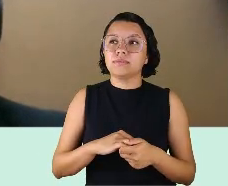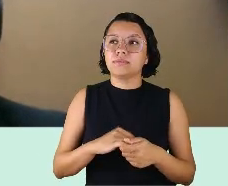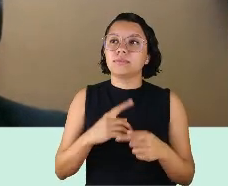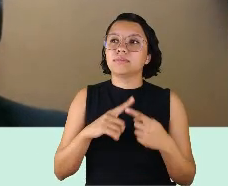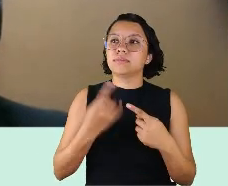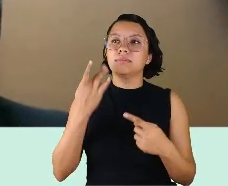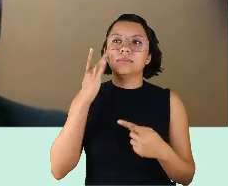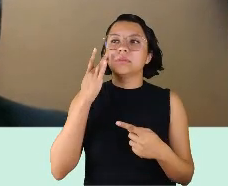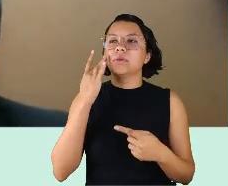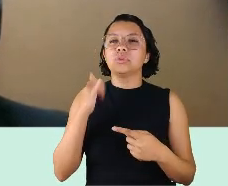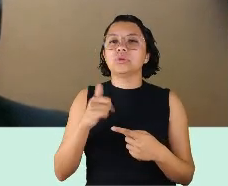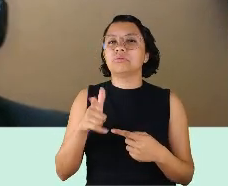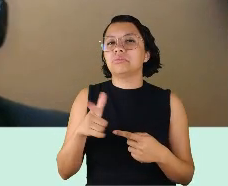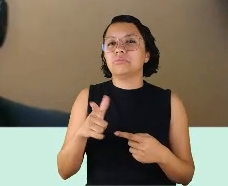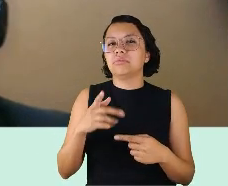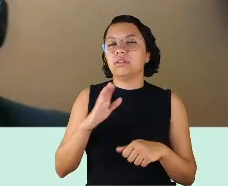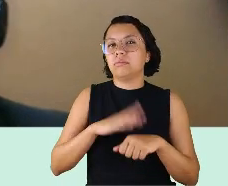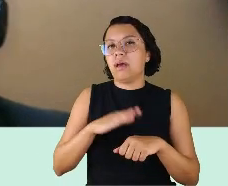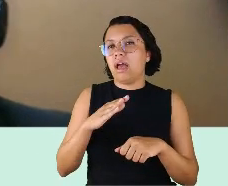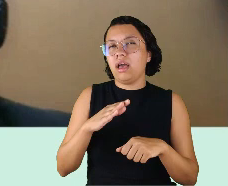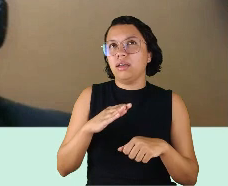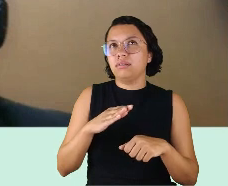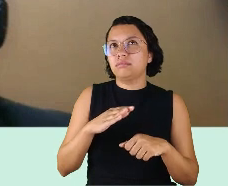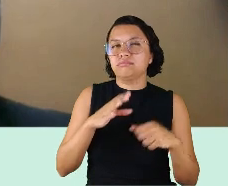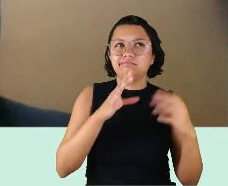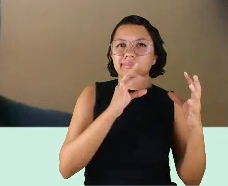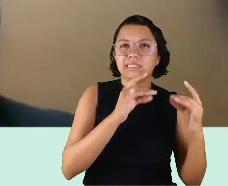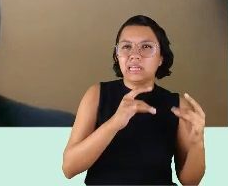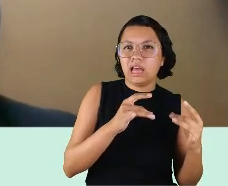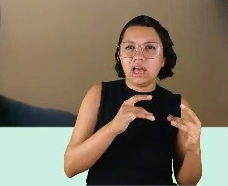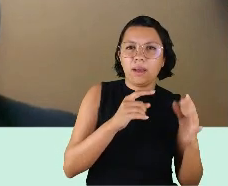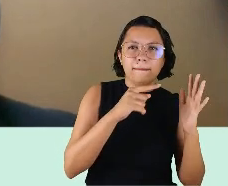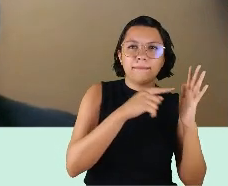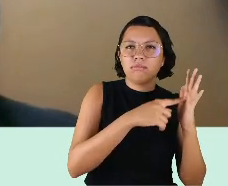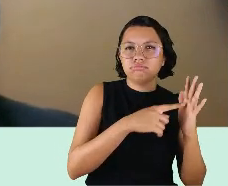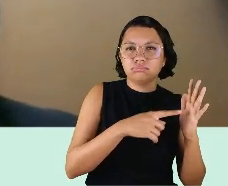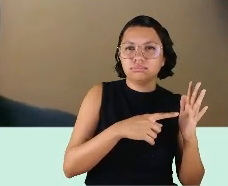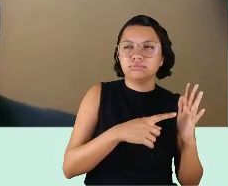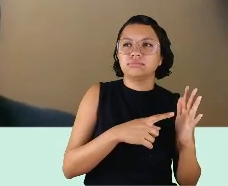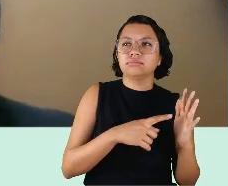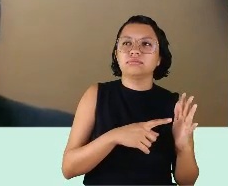assistindo, mas eu acho que eu não tenho mais nenhum ponto, assim,